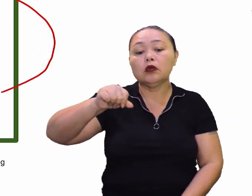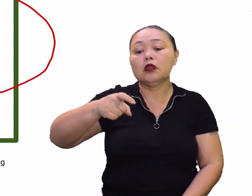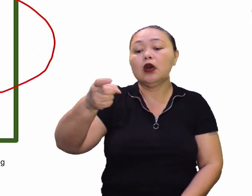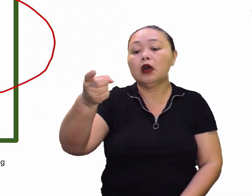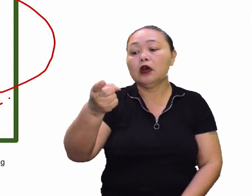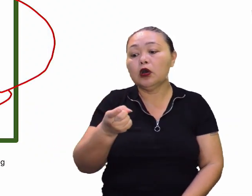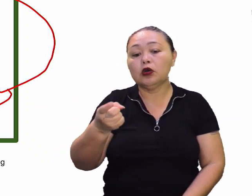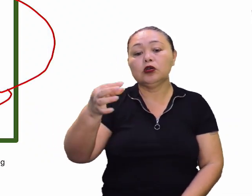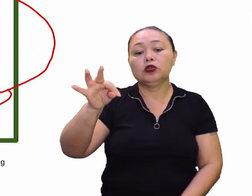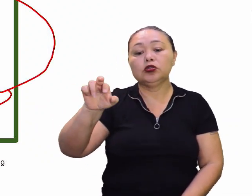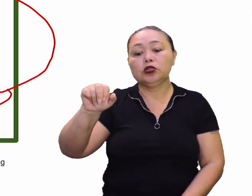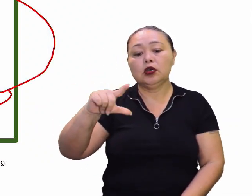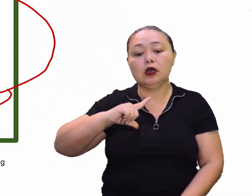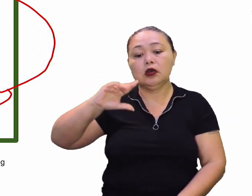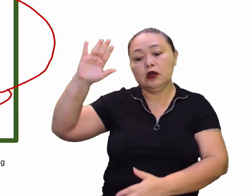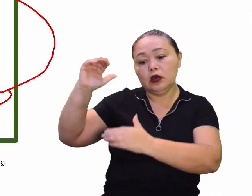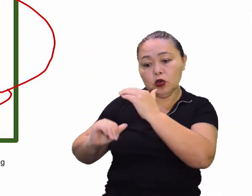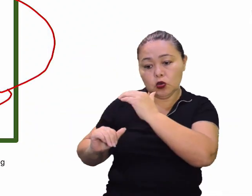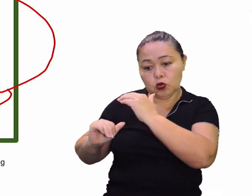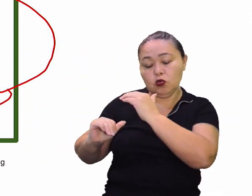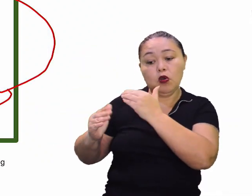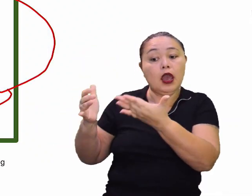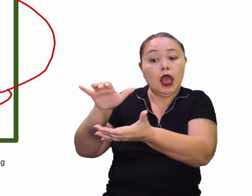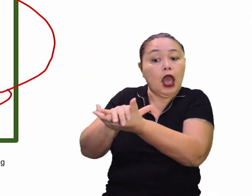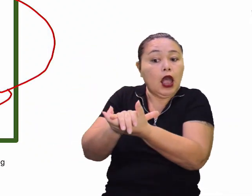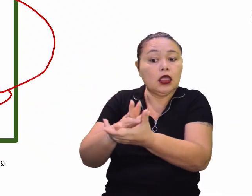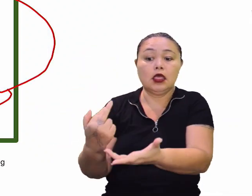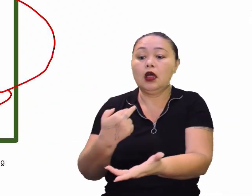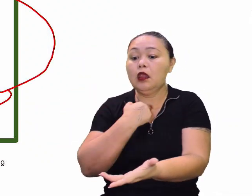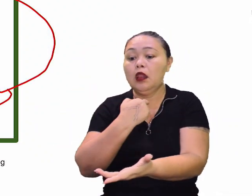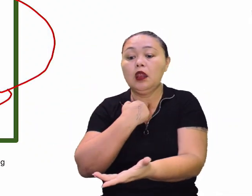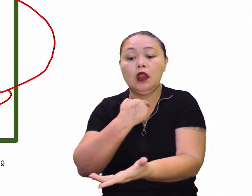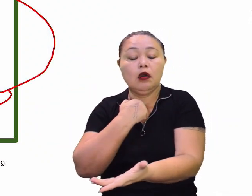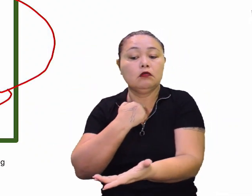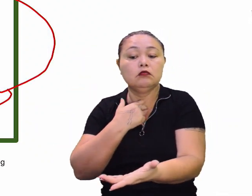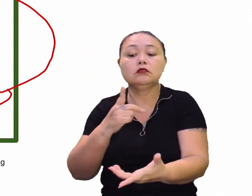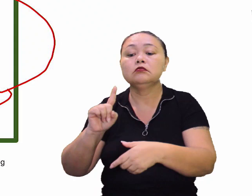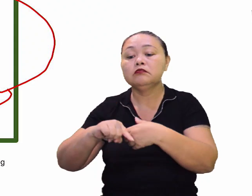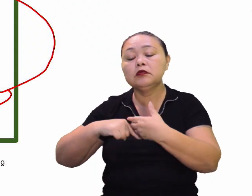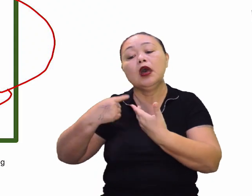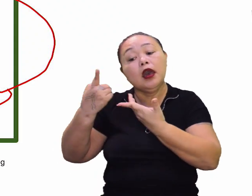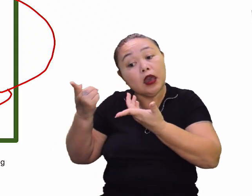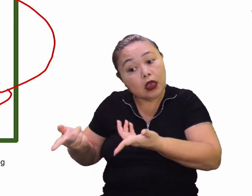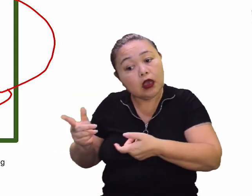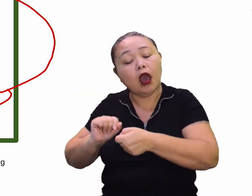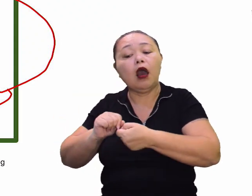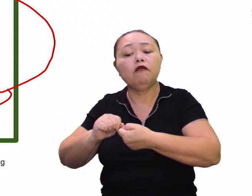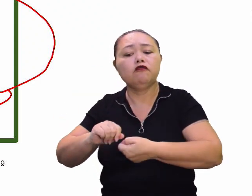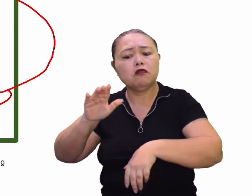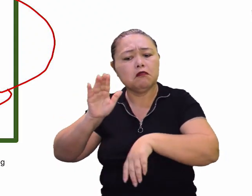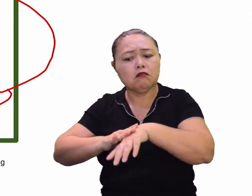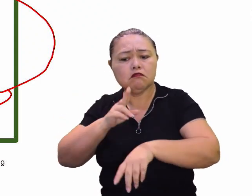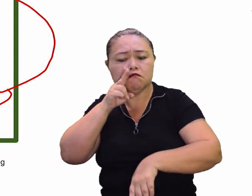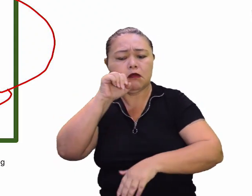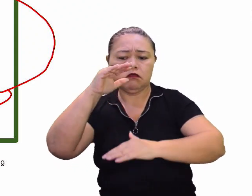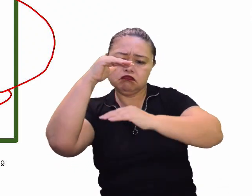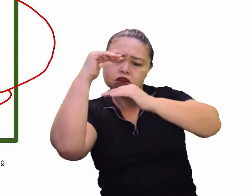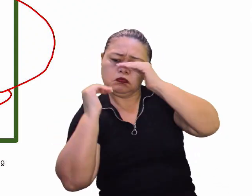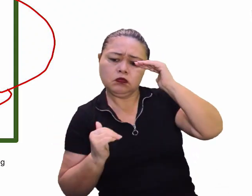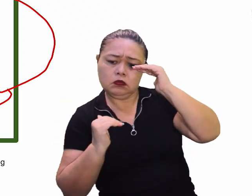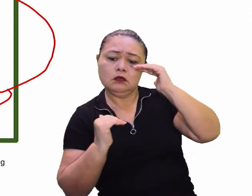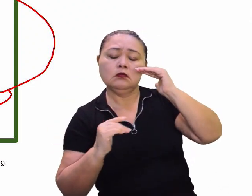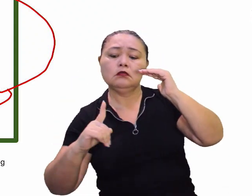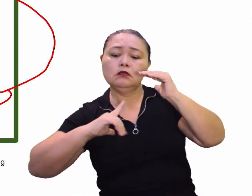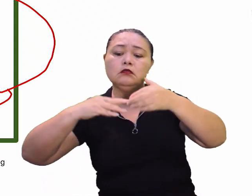poderia casar-se com alguém de uma casta inferior, que era os sudras. Então, isso acabou contribuindo para intensificar